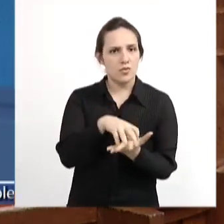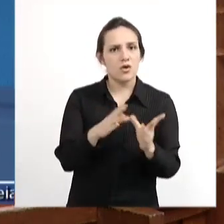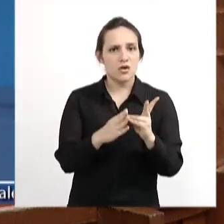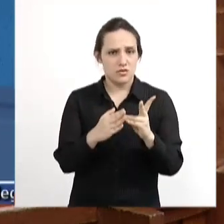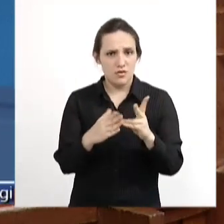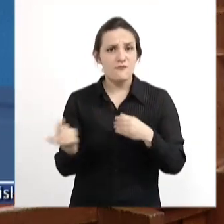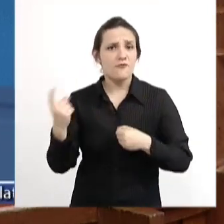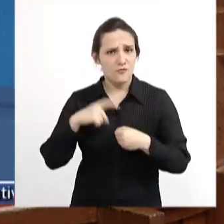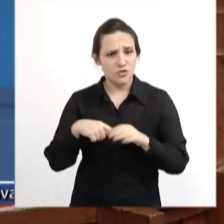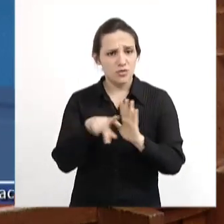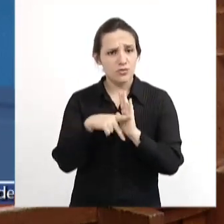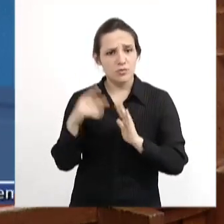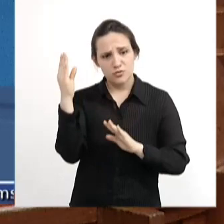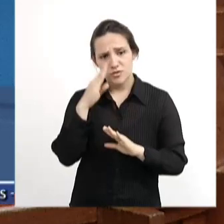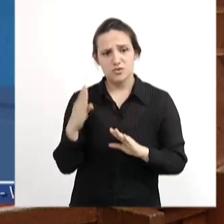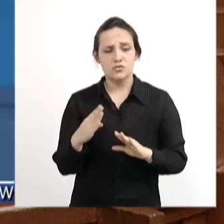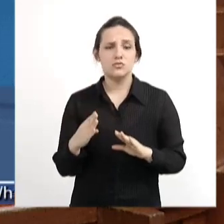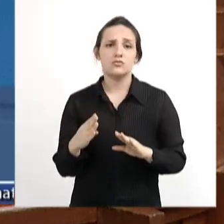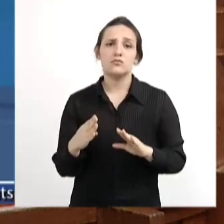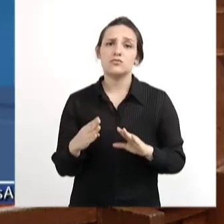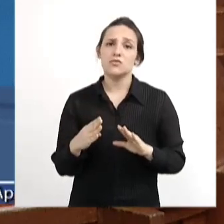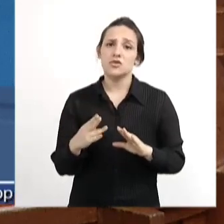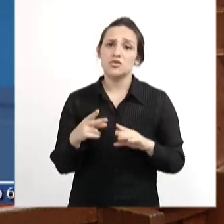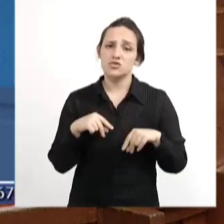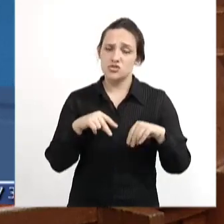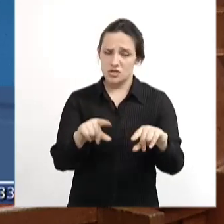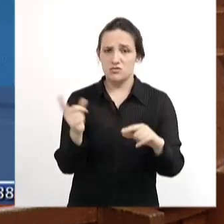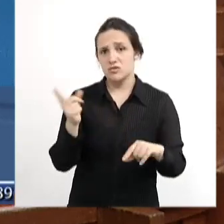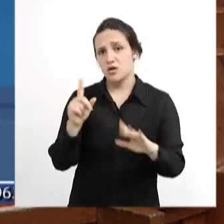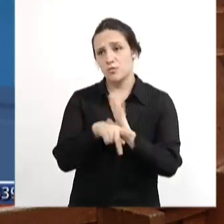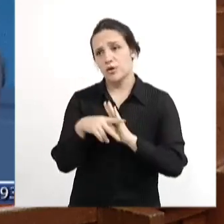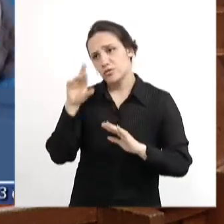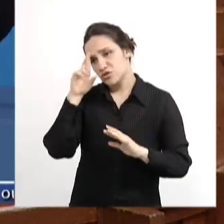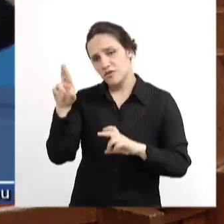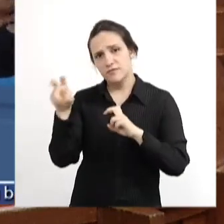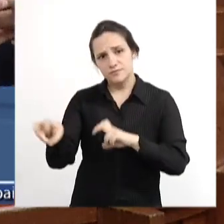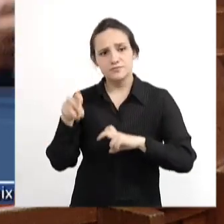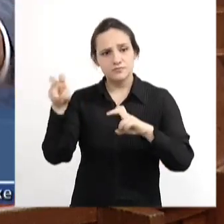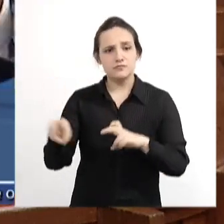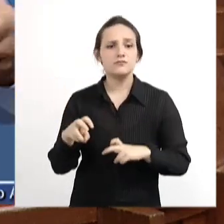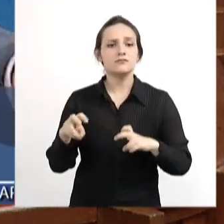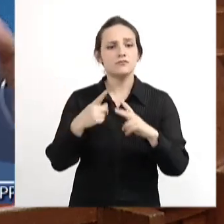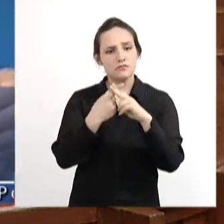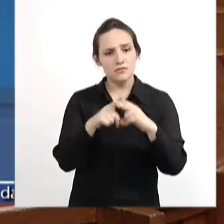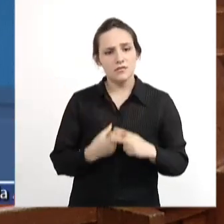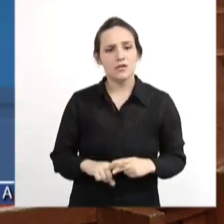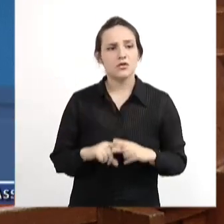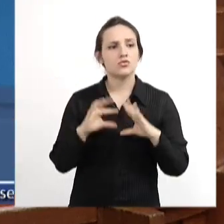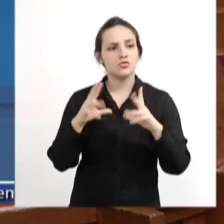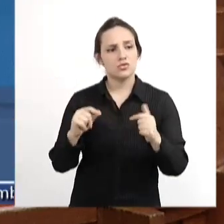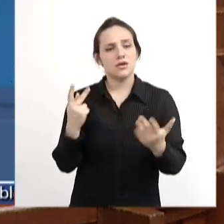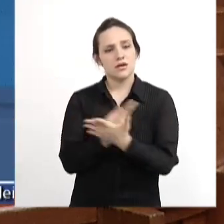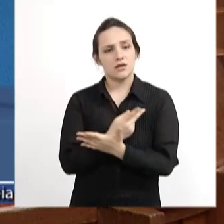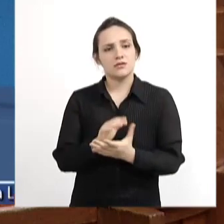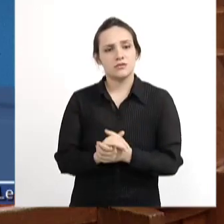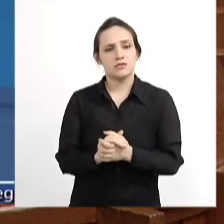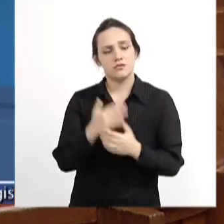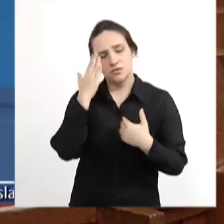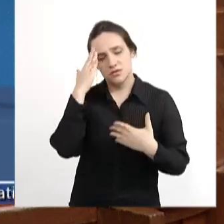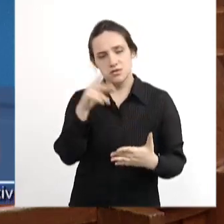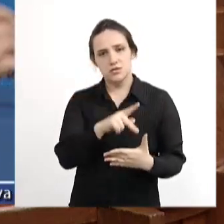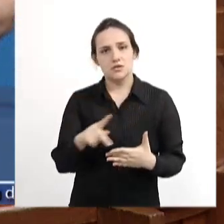União, tira o proprietário da ilusão de ser dono e regulariza o que está errado. Muito obrigado, senhor